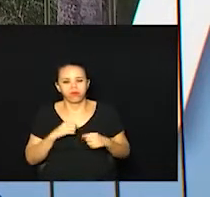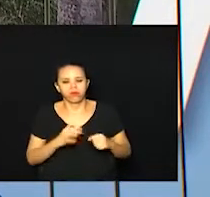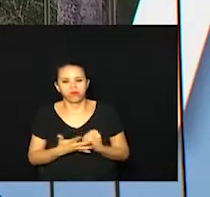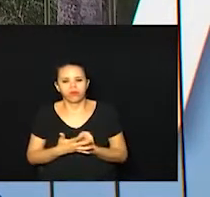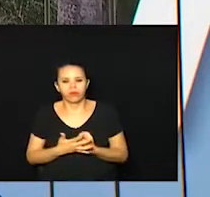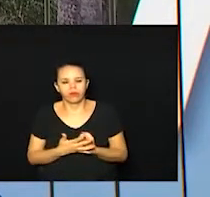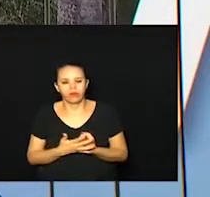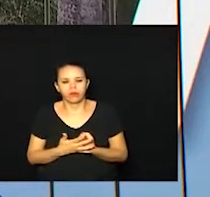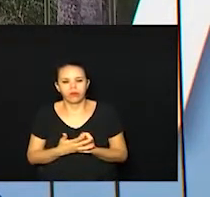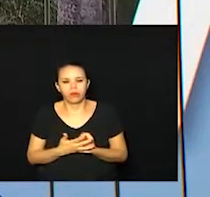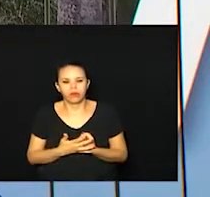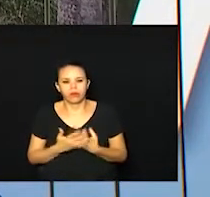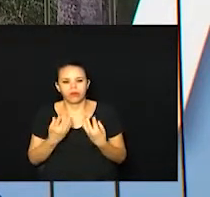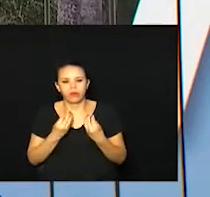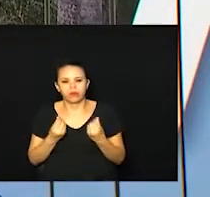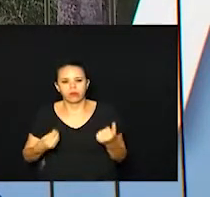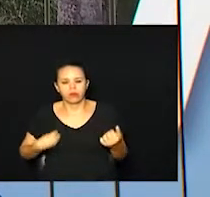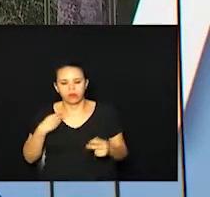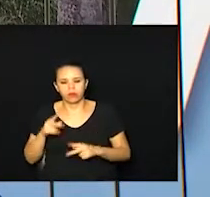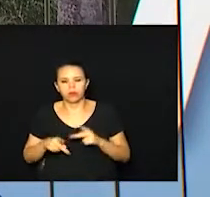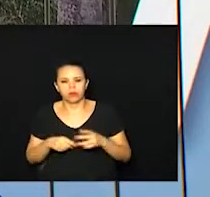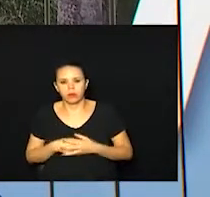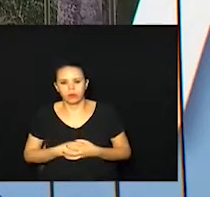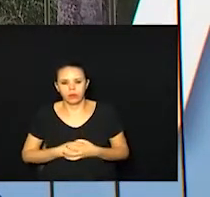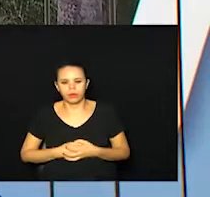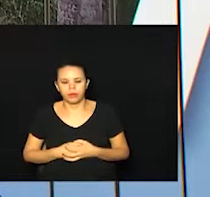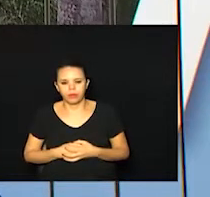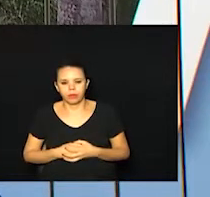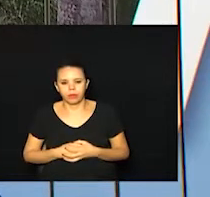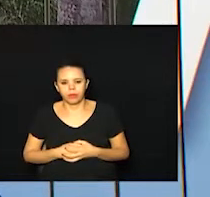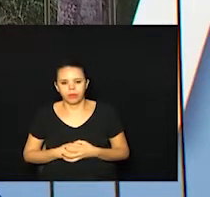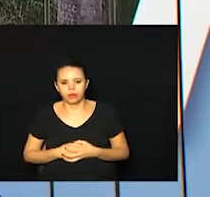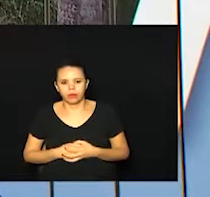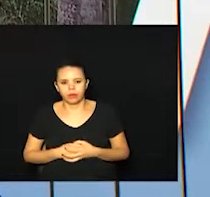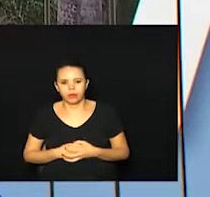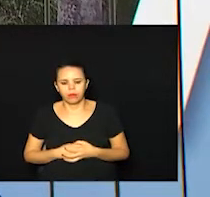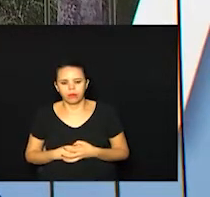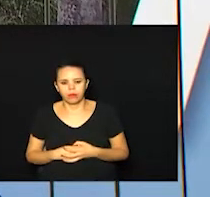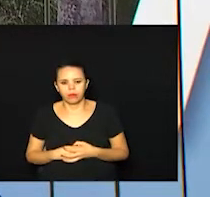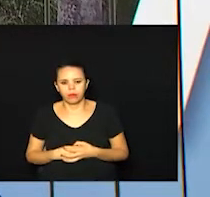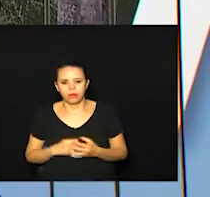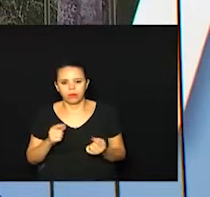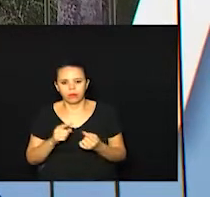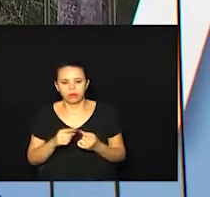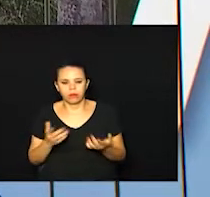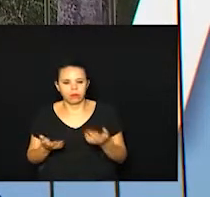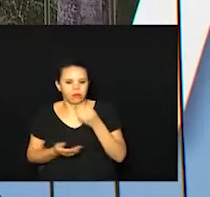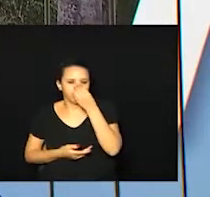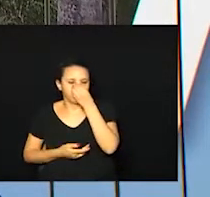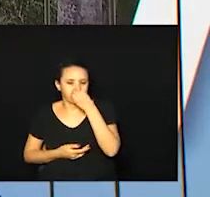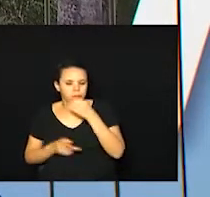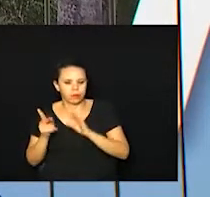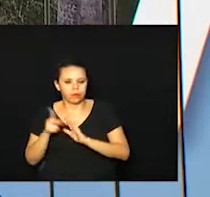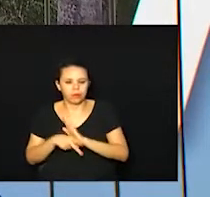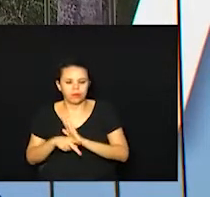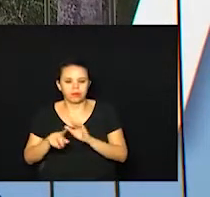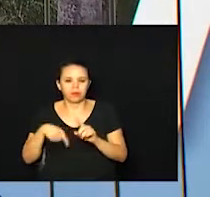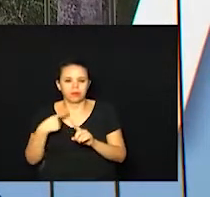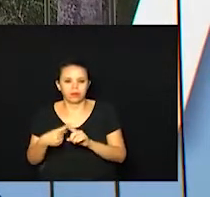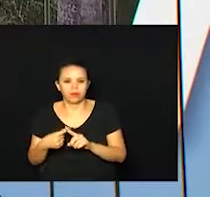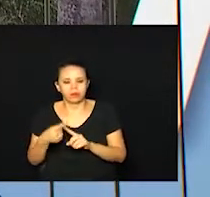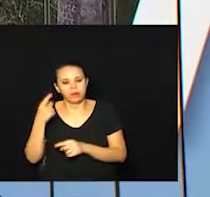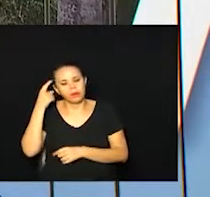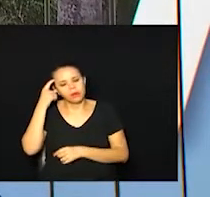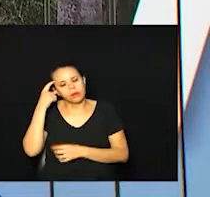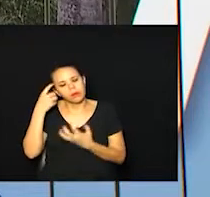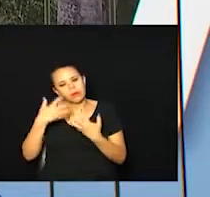pandemia e para a qualidade de vida das pessoas. Então, nesse sentido, o nosso projeto, além de